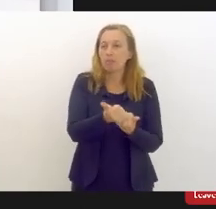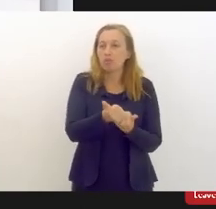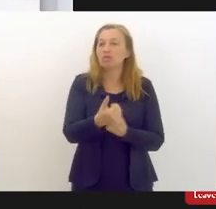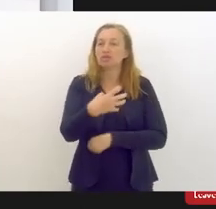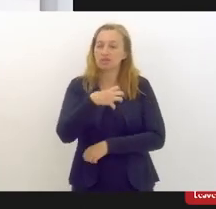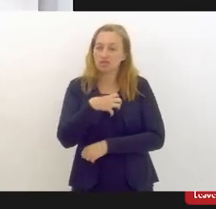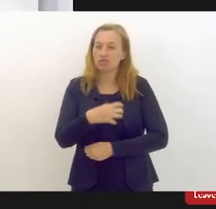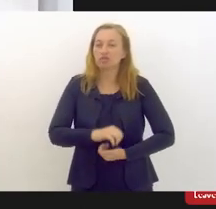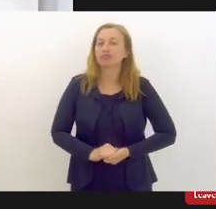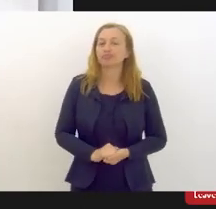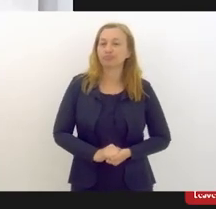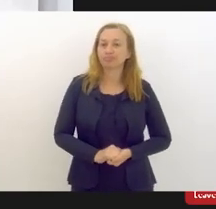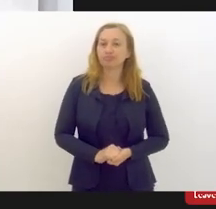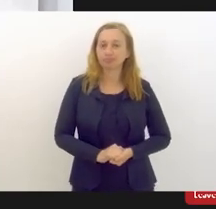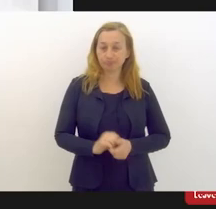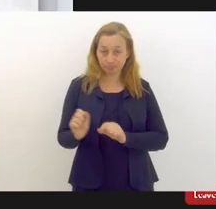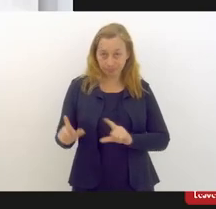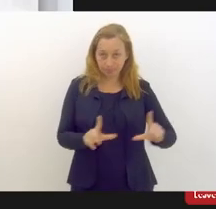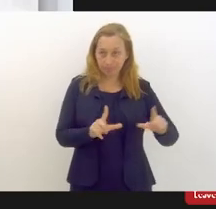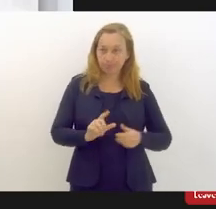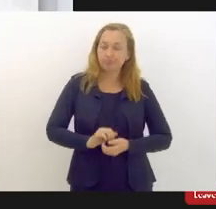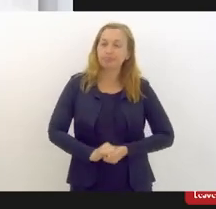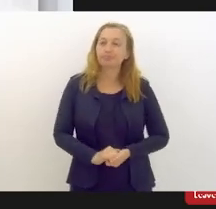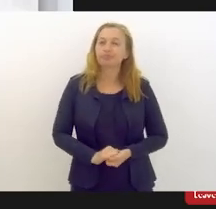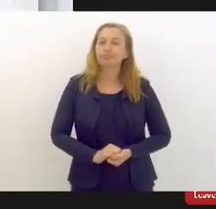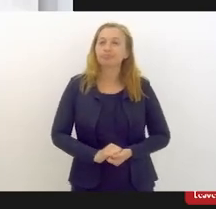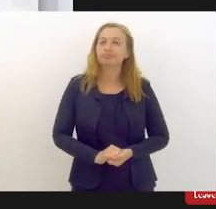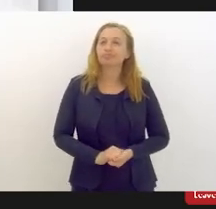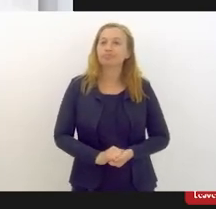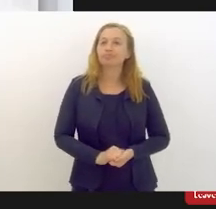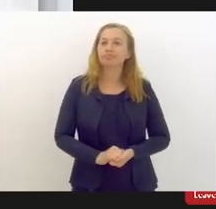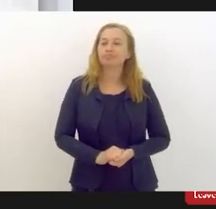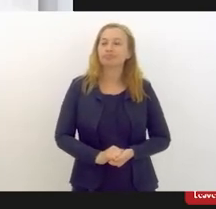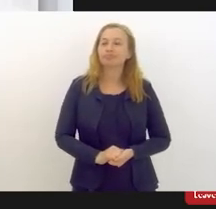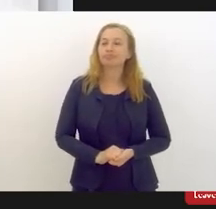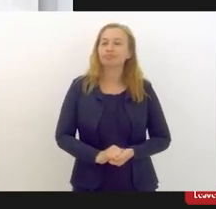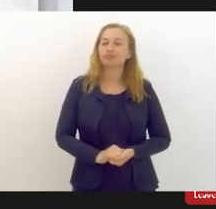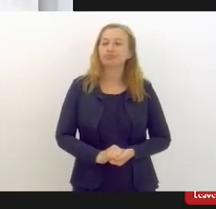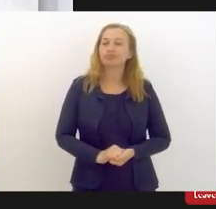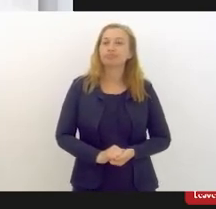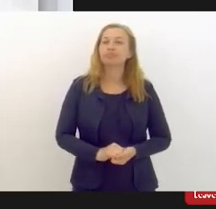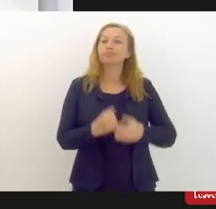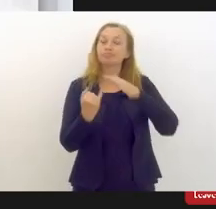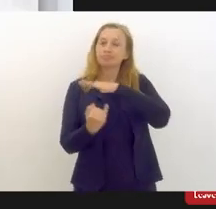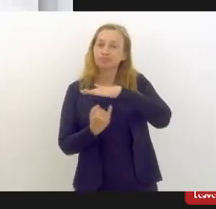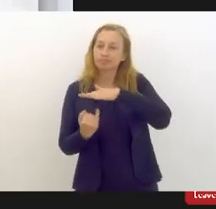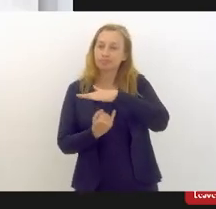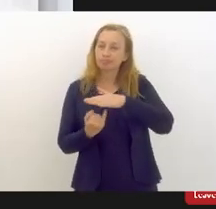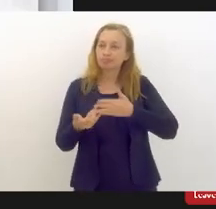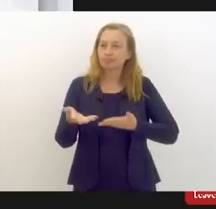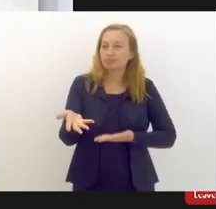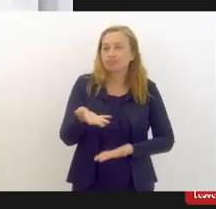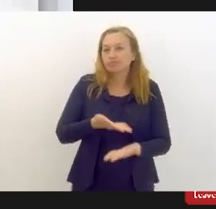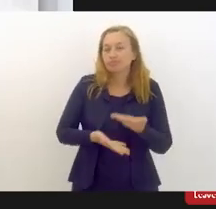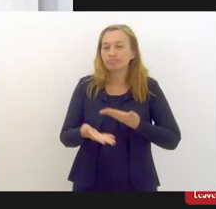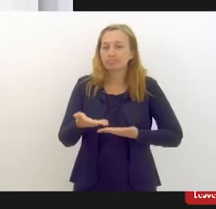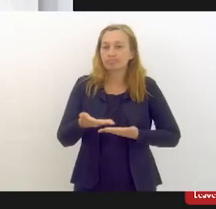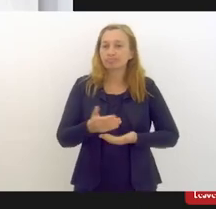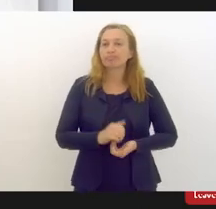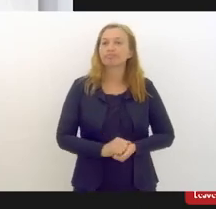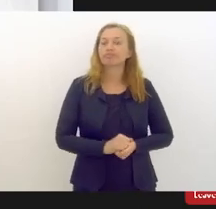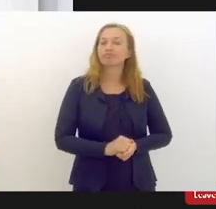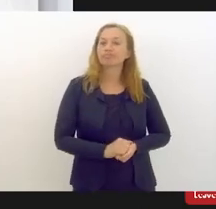sentido. Por favor. E aí, nas instituições parceiras,